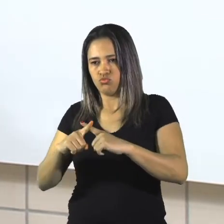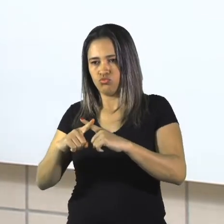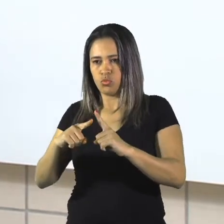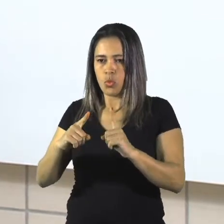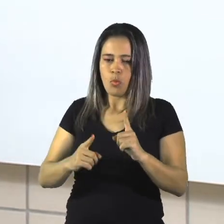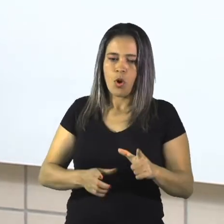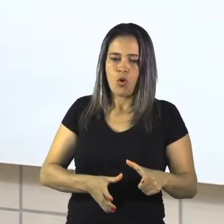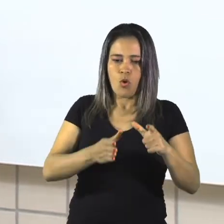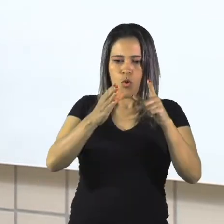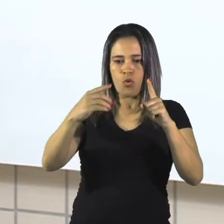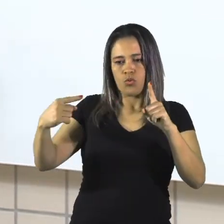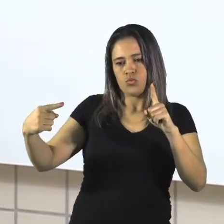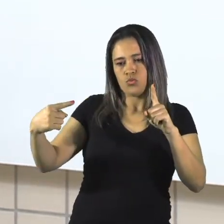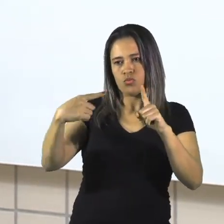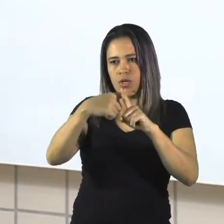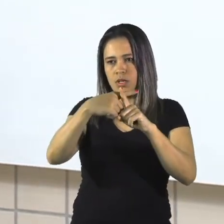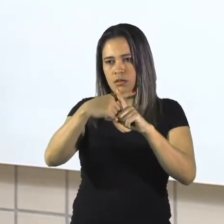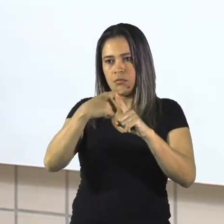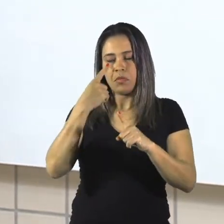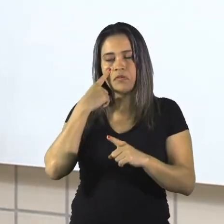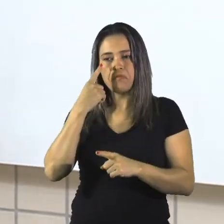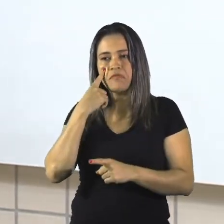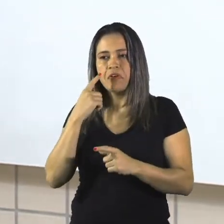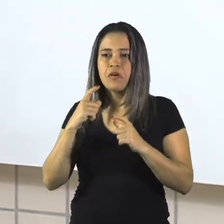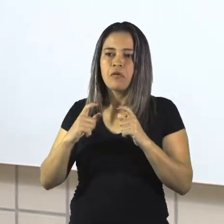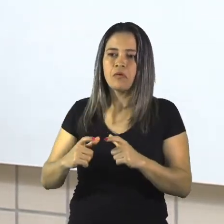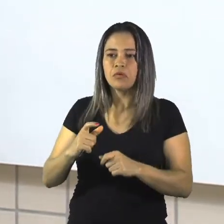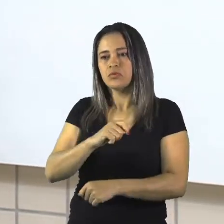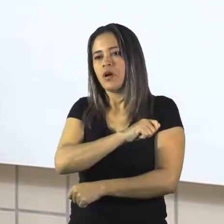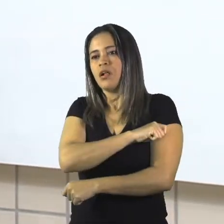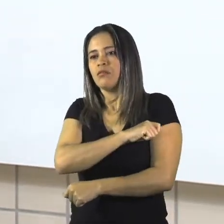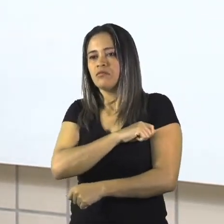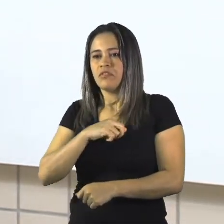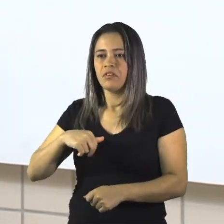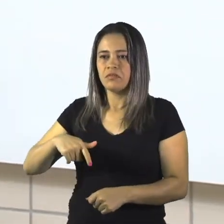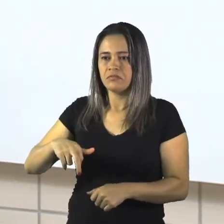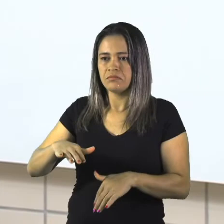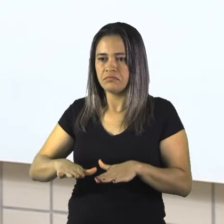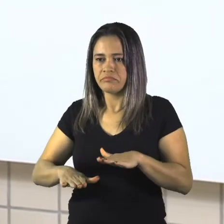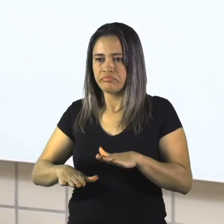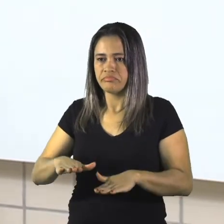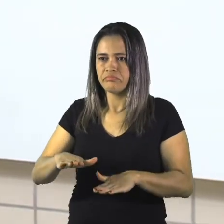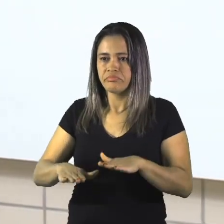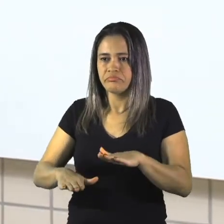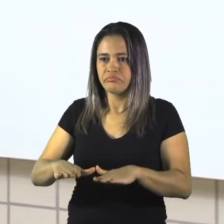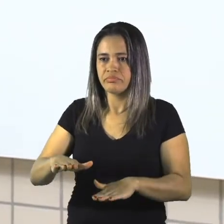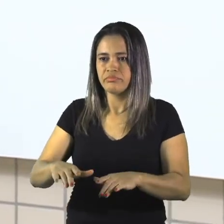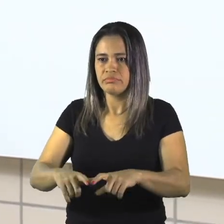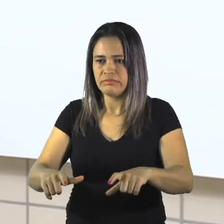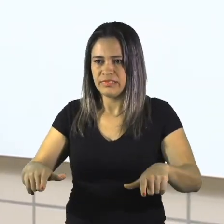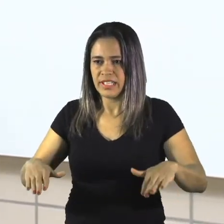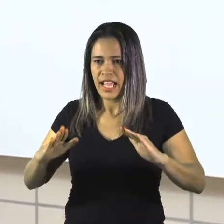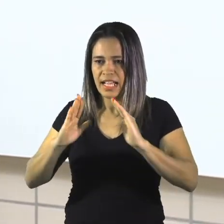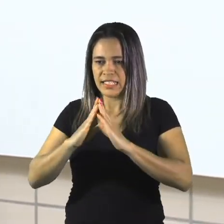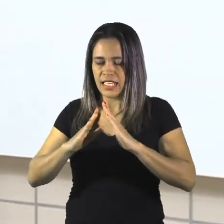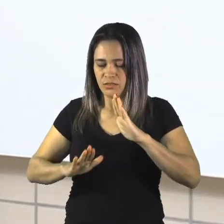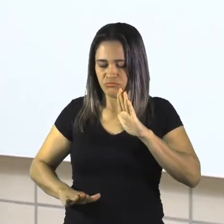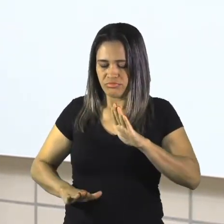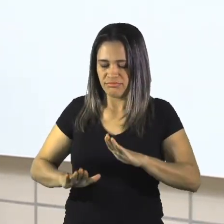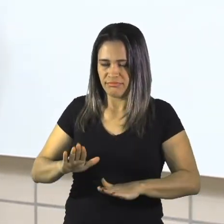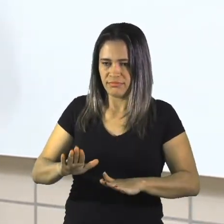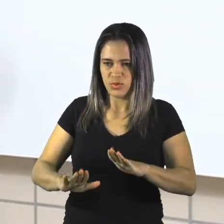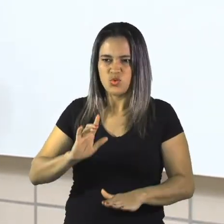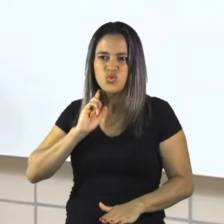linha para identificar o percurso que esse meu aluno fez pisando nas lajotas da casa dele, beleza? Então, olha lá,